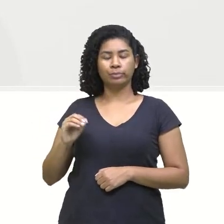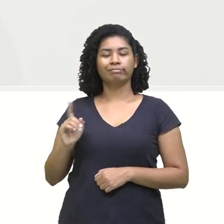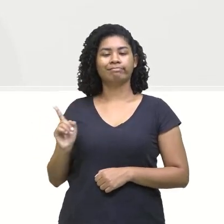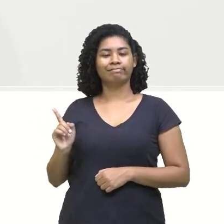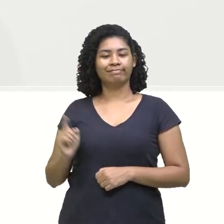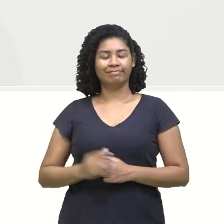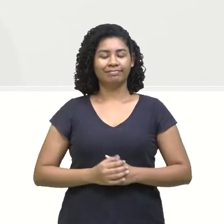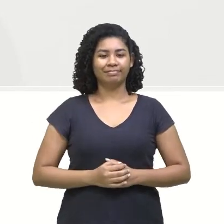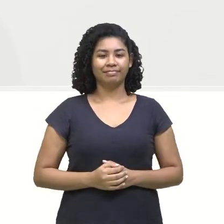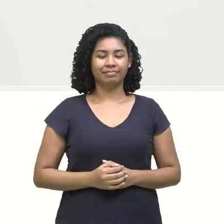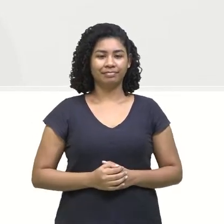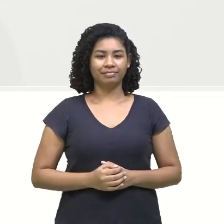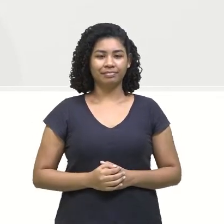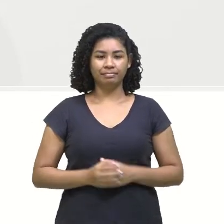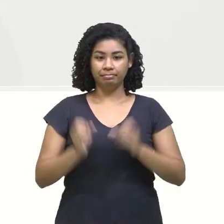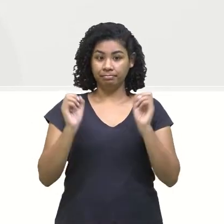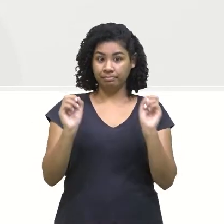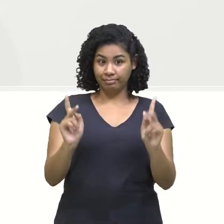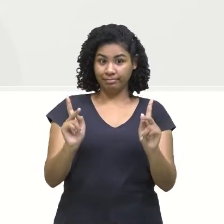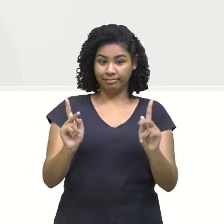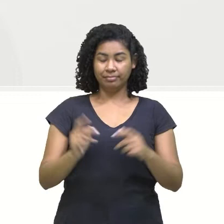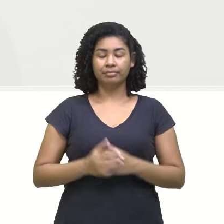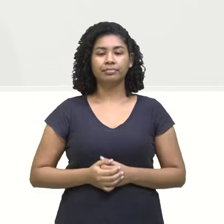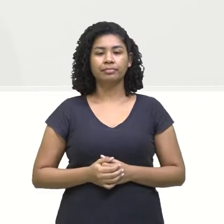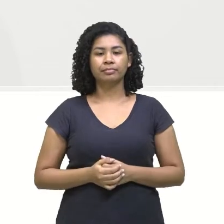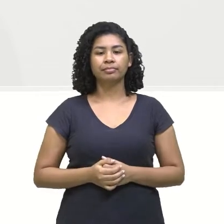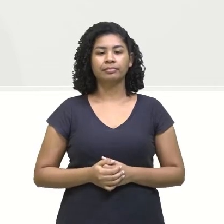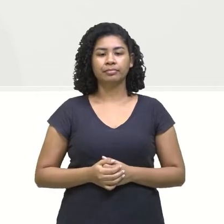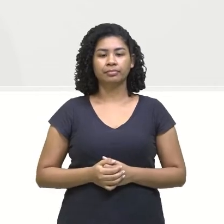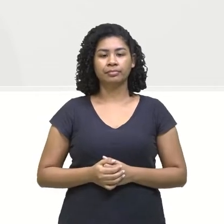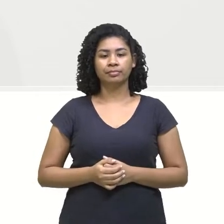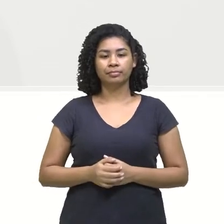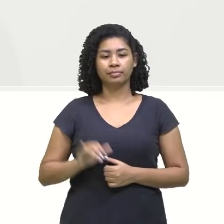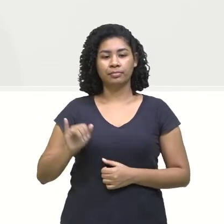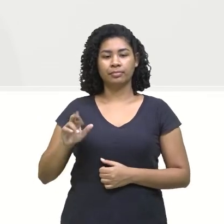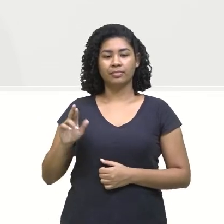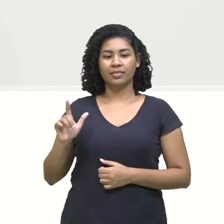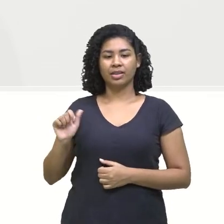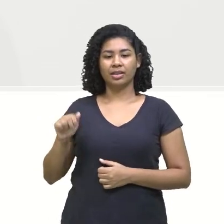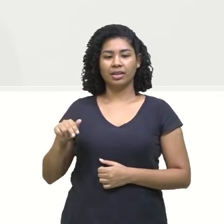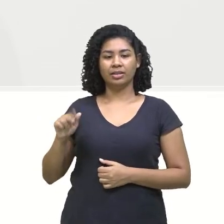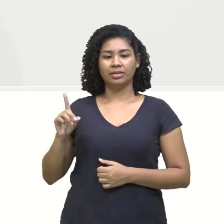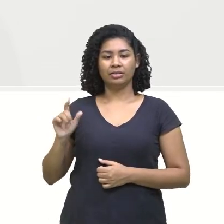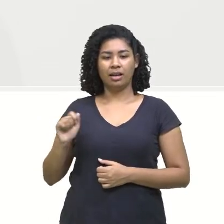de Gales, ok? Irlanda do Norte.